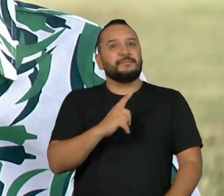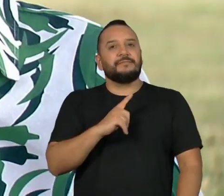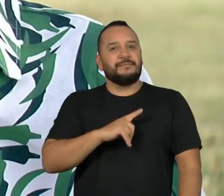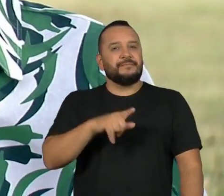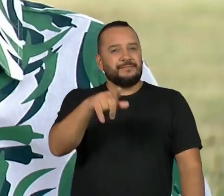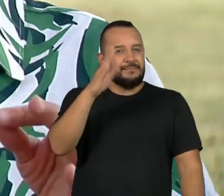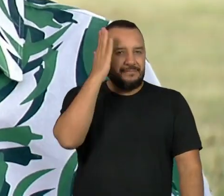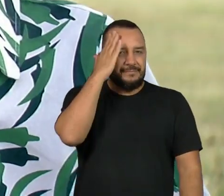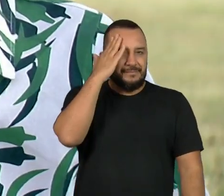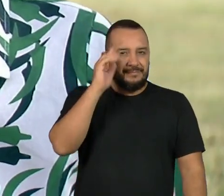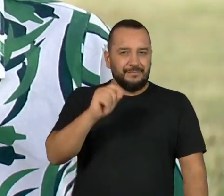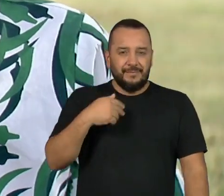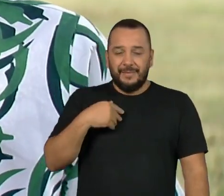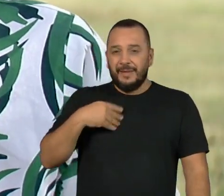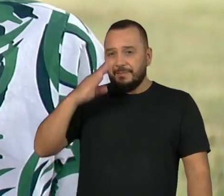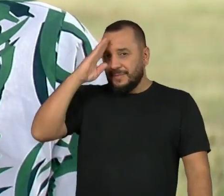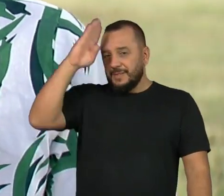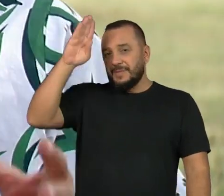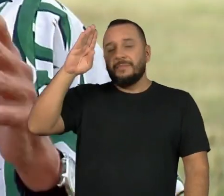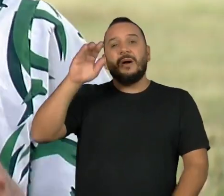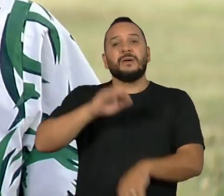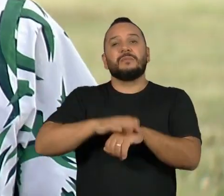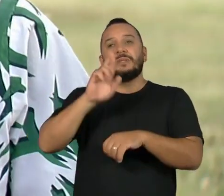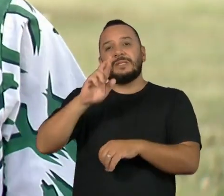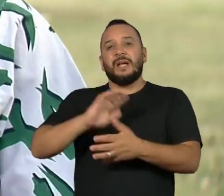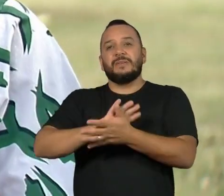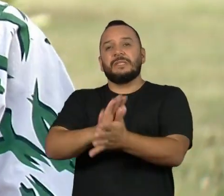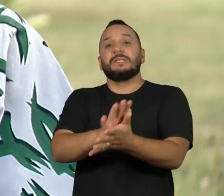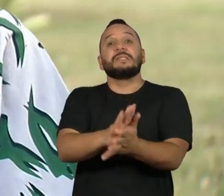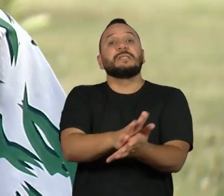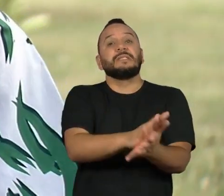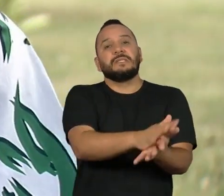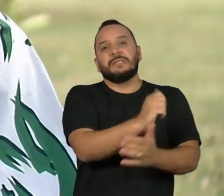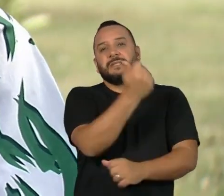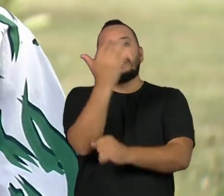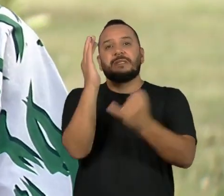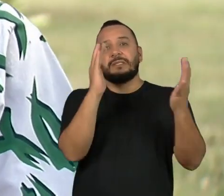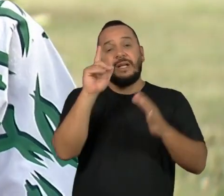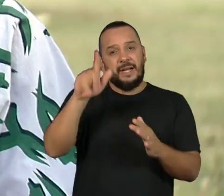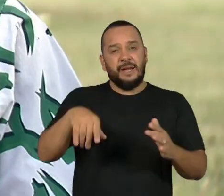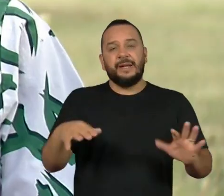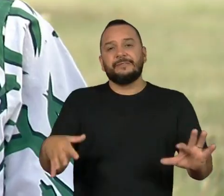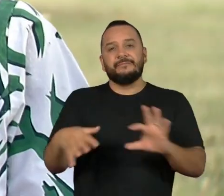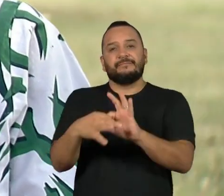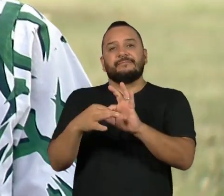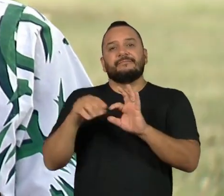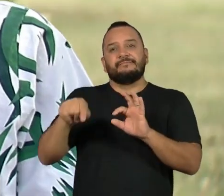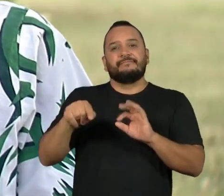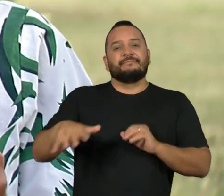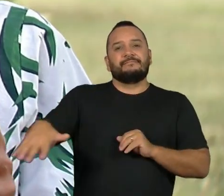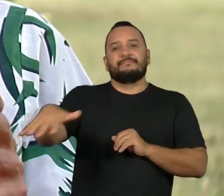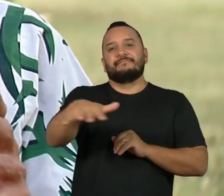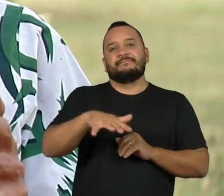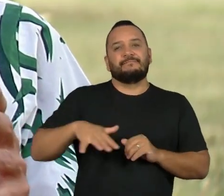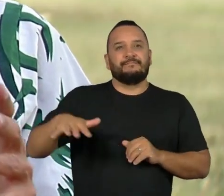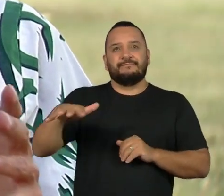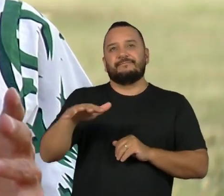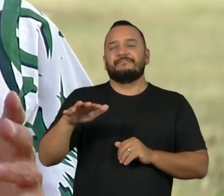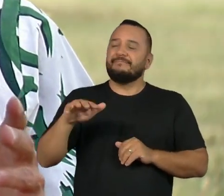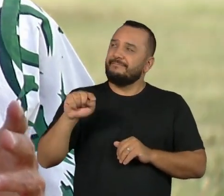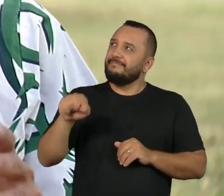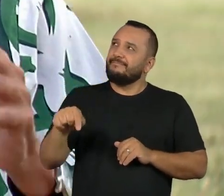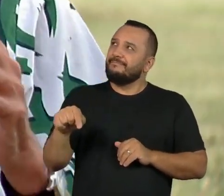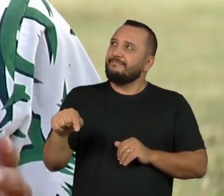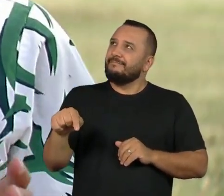atores principais do desmatamento são os ligados ao lado